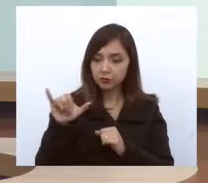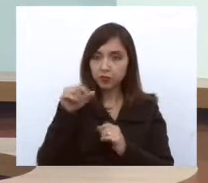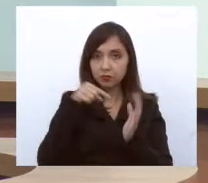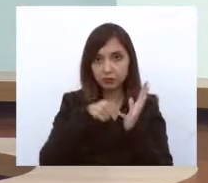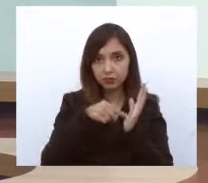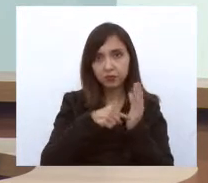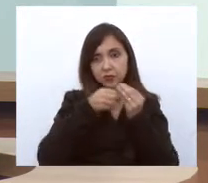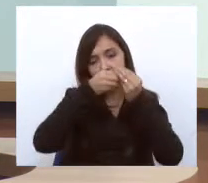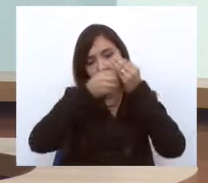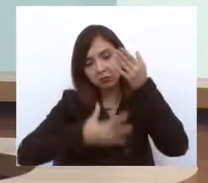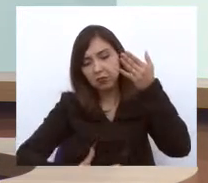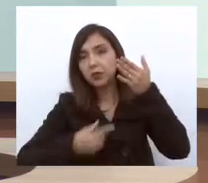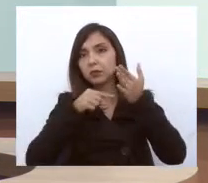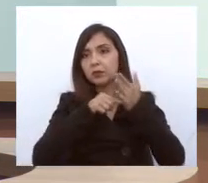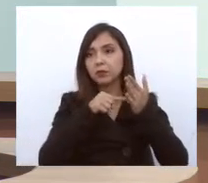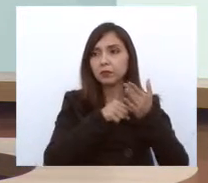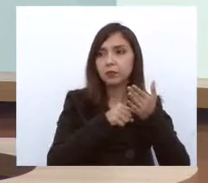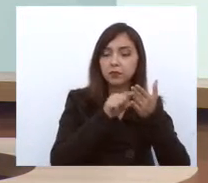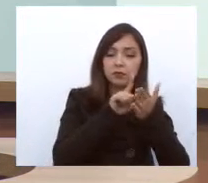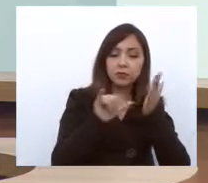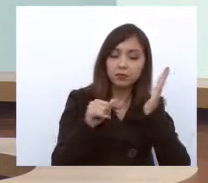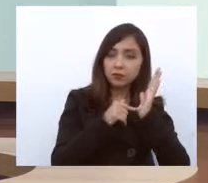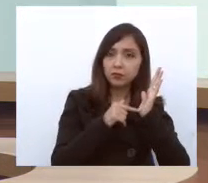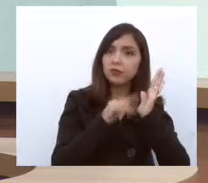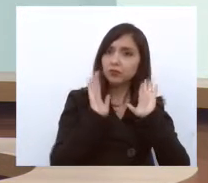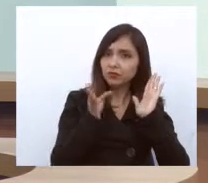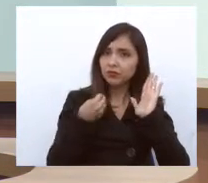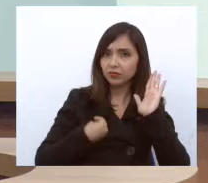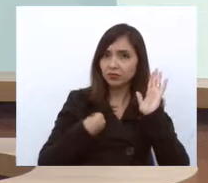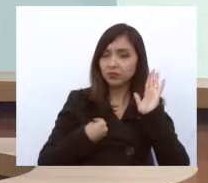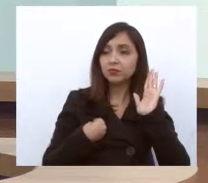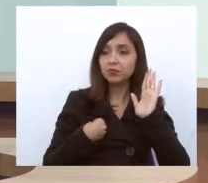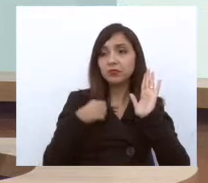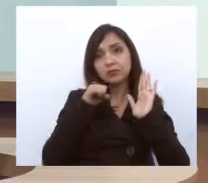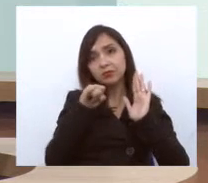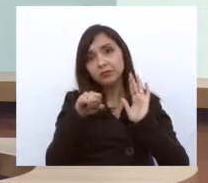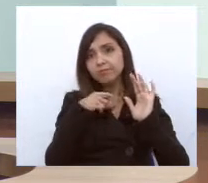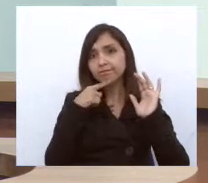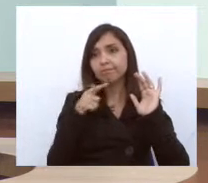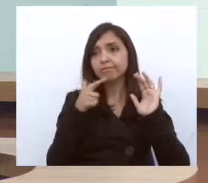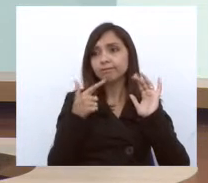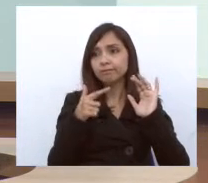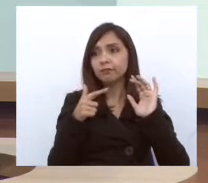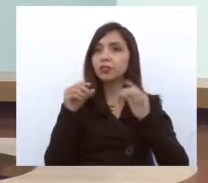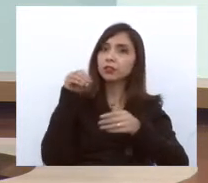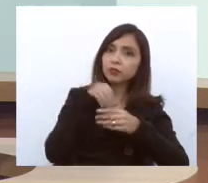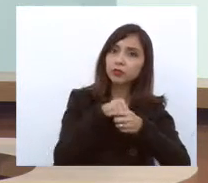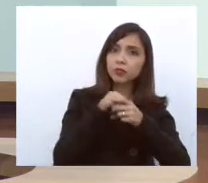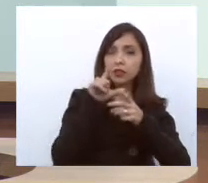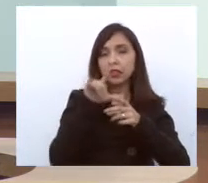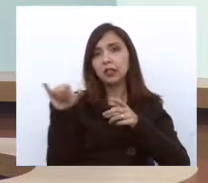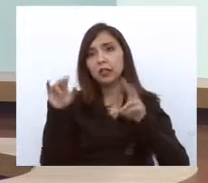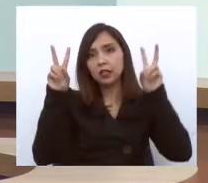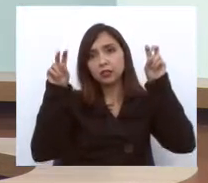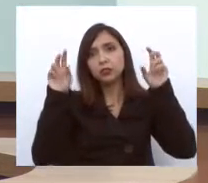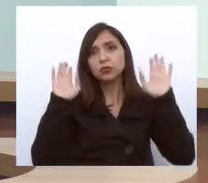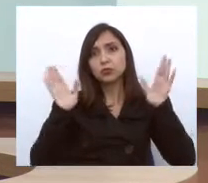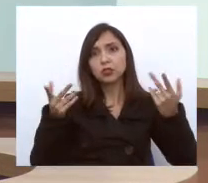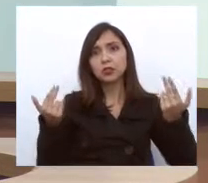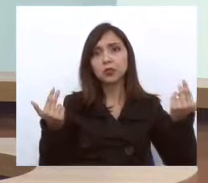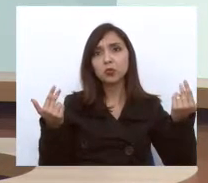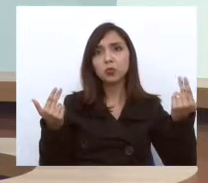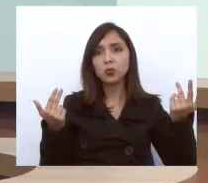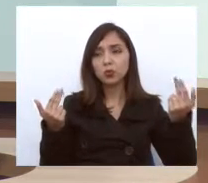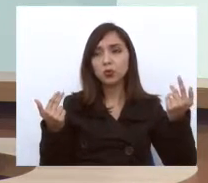repente ampliando o espectro da lei, porque se a gente não fizer isso, presidente, a gente vai começar aqui a votar leis sobre assuntos que já existem e